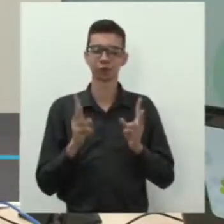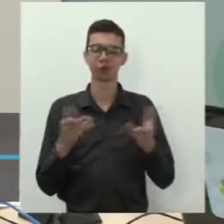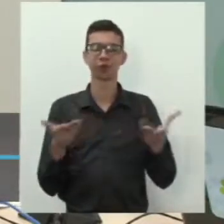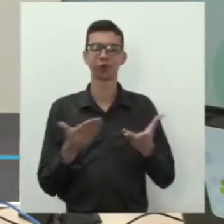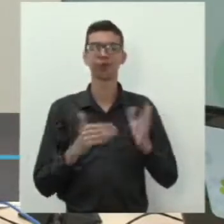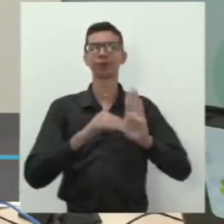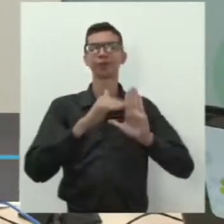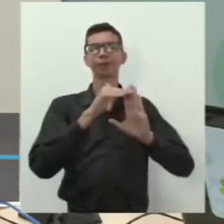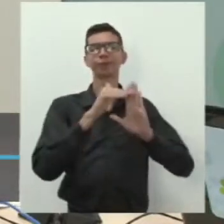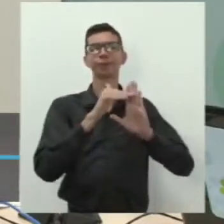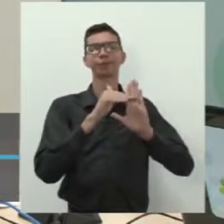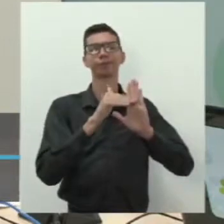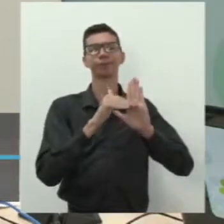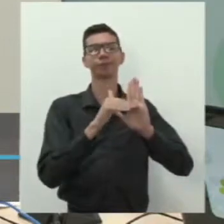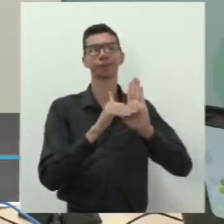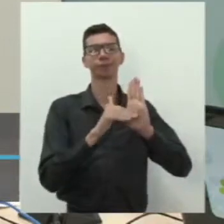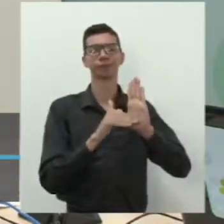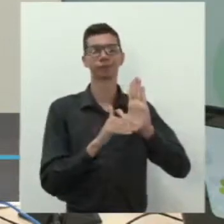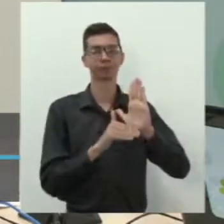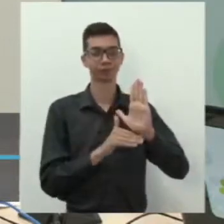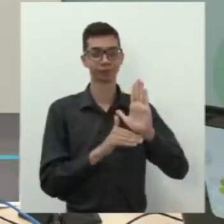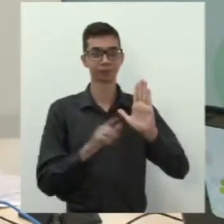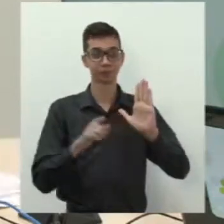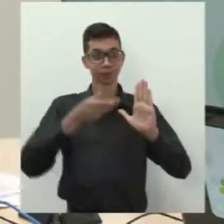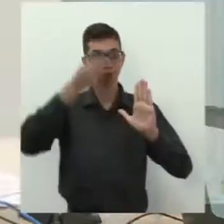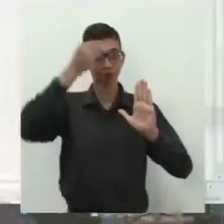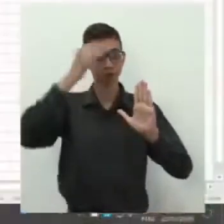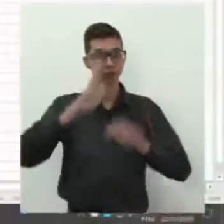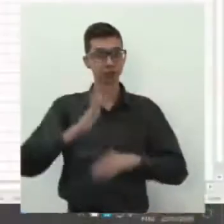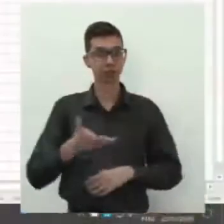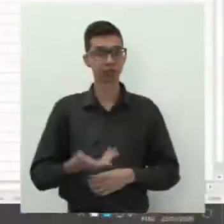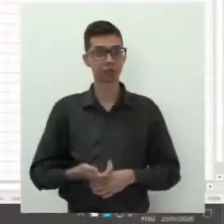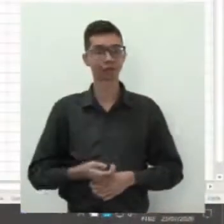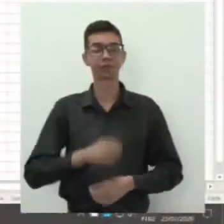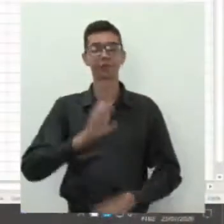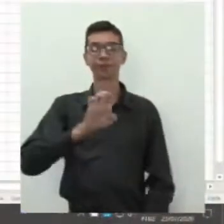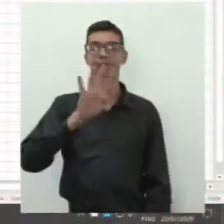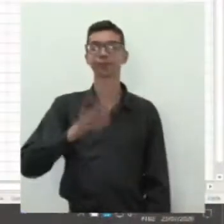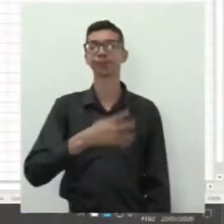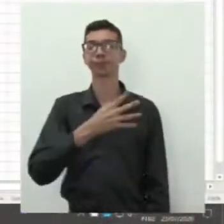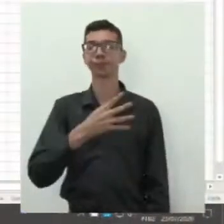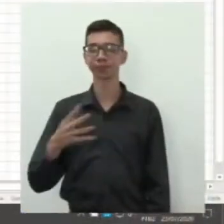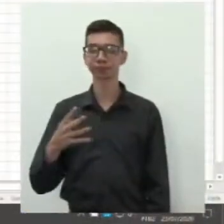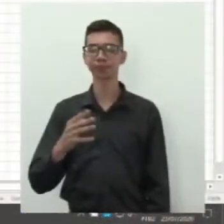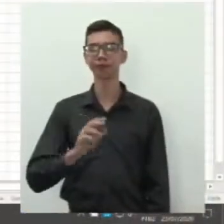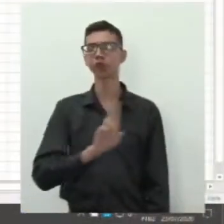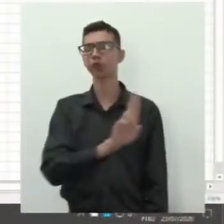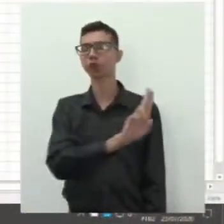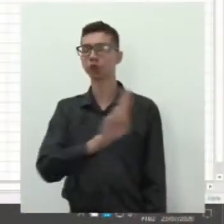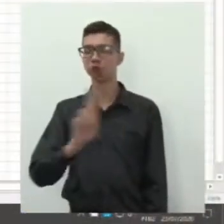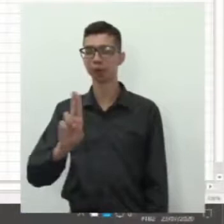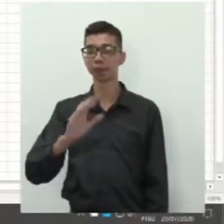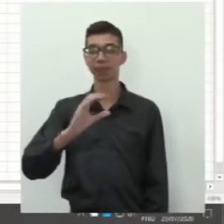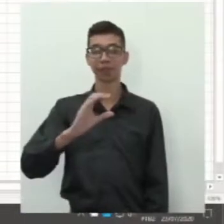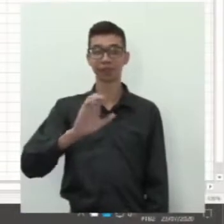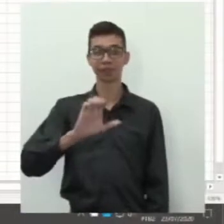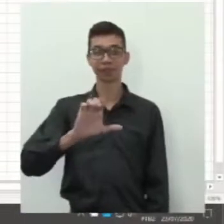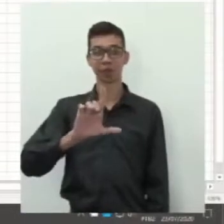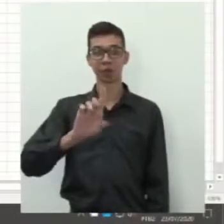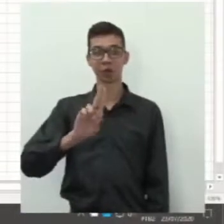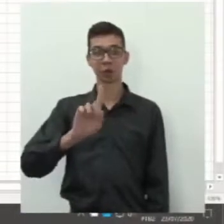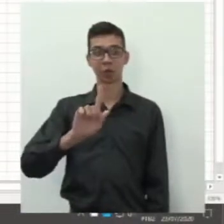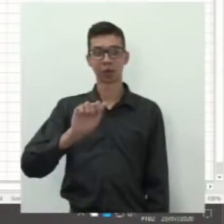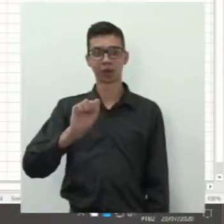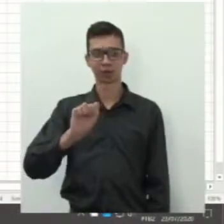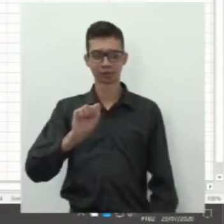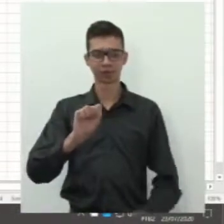tem, tá? Então, já deu para captar a ideia que o Excel ele funciona por células, né? Então, eu preenchi as células